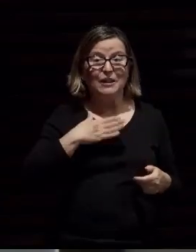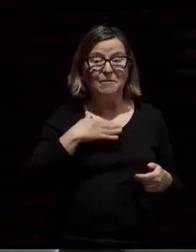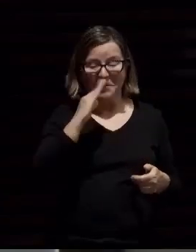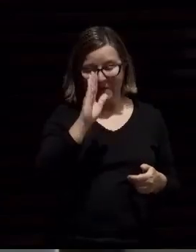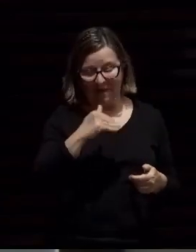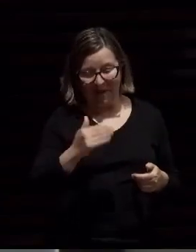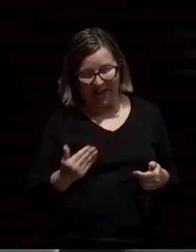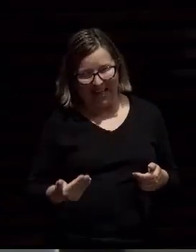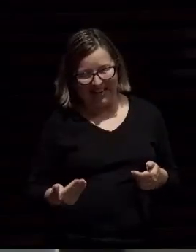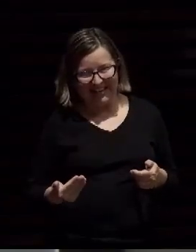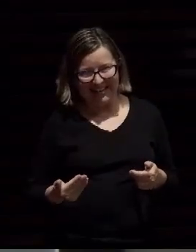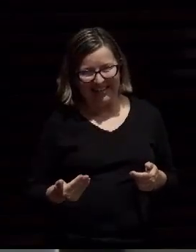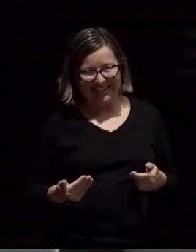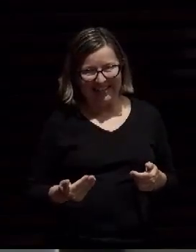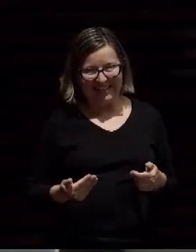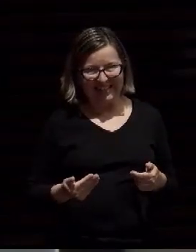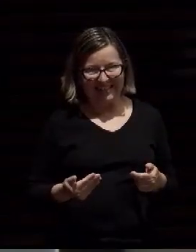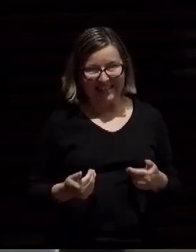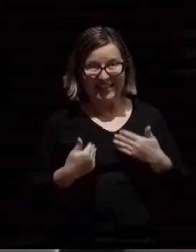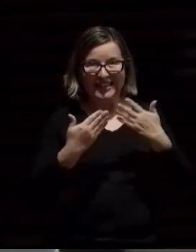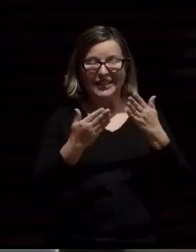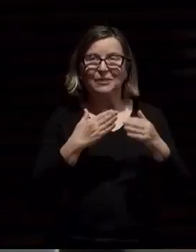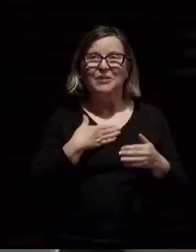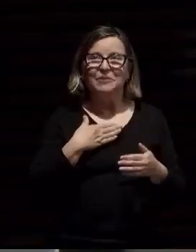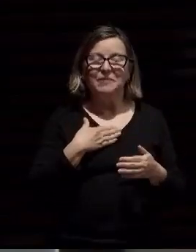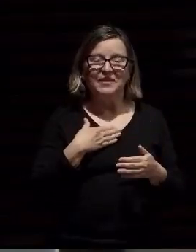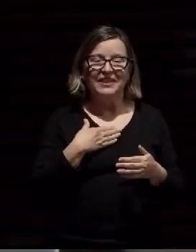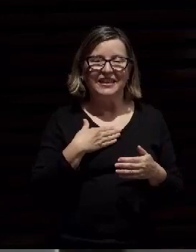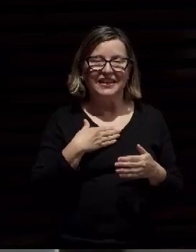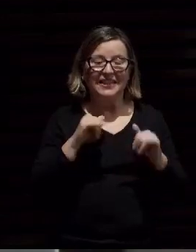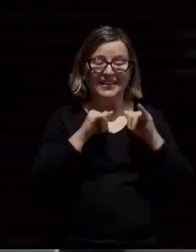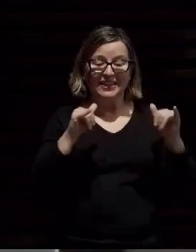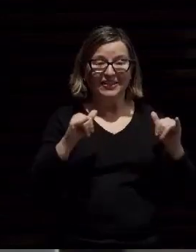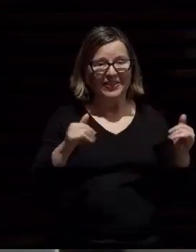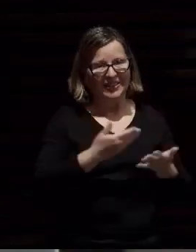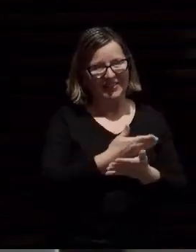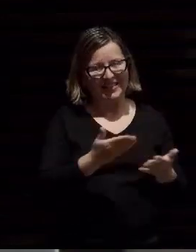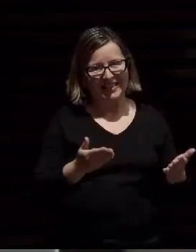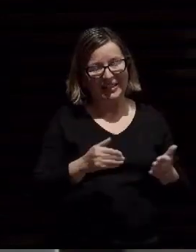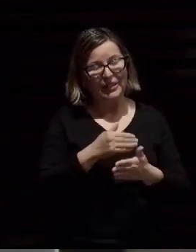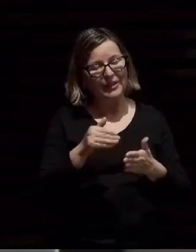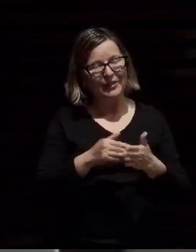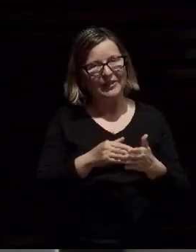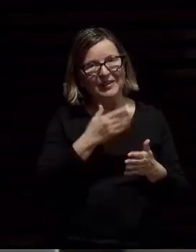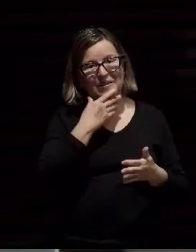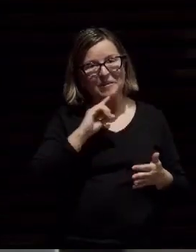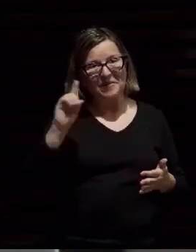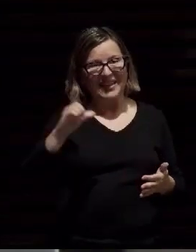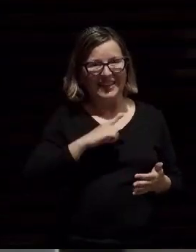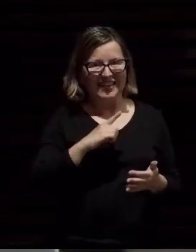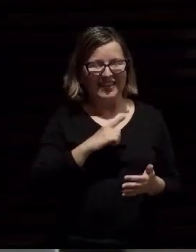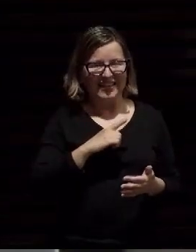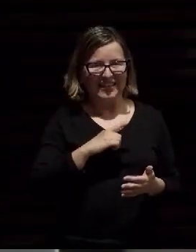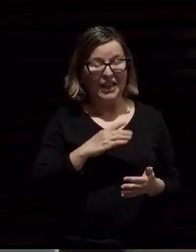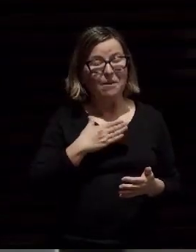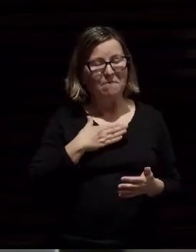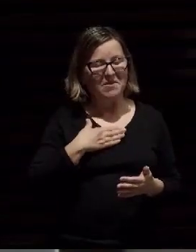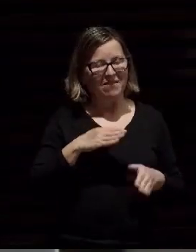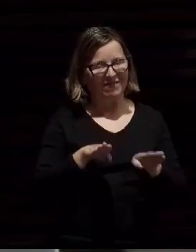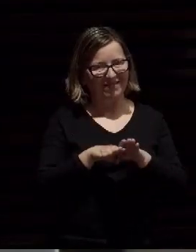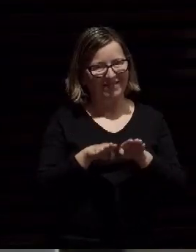vai receber de mim e entregar a vocês. Tudo que o Pai tem é meu